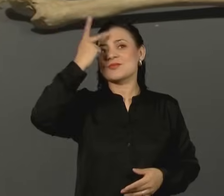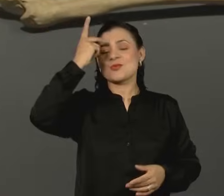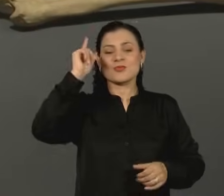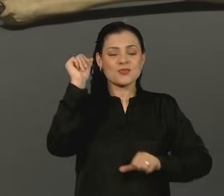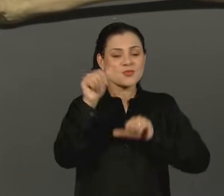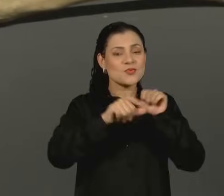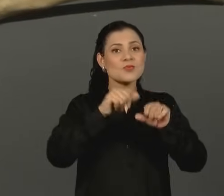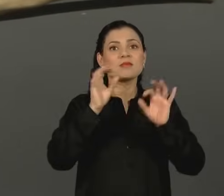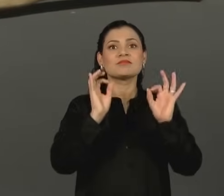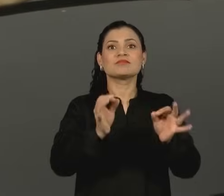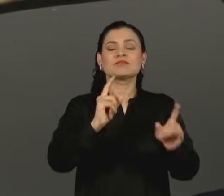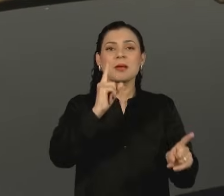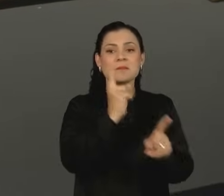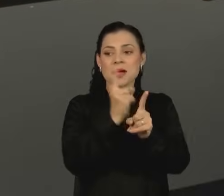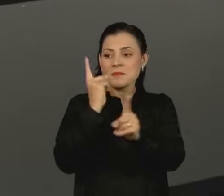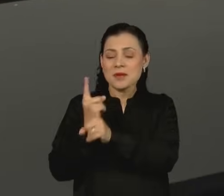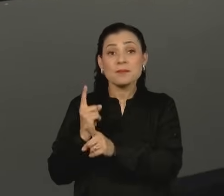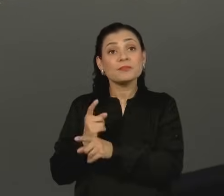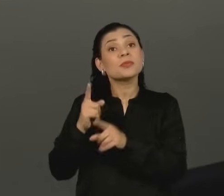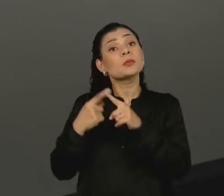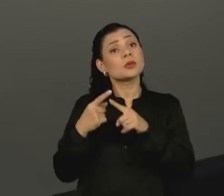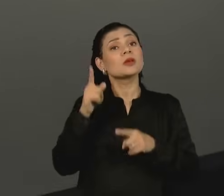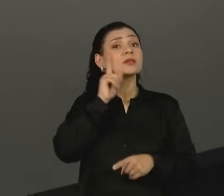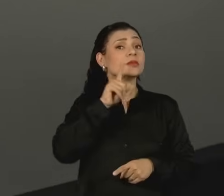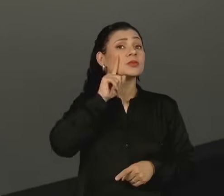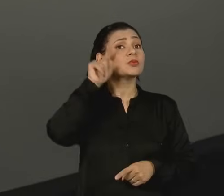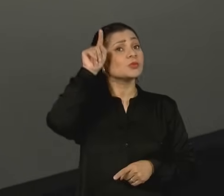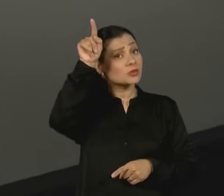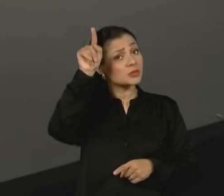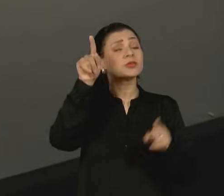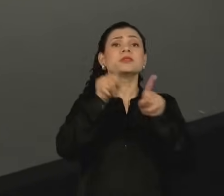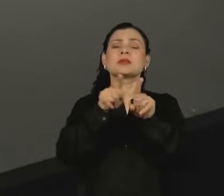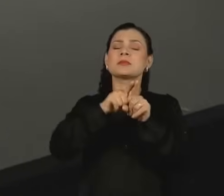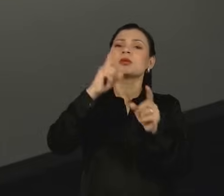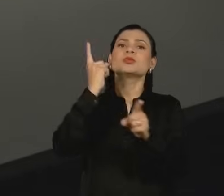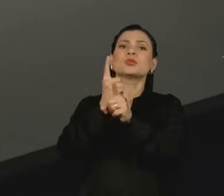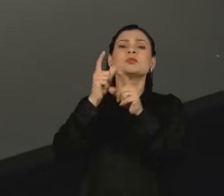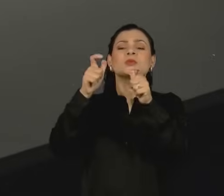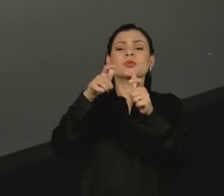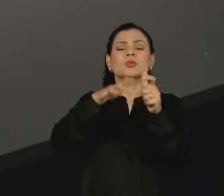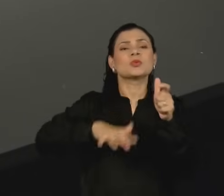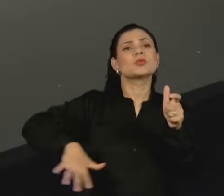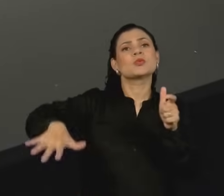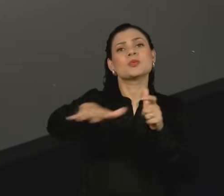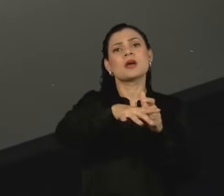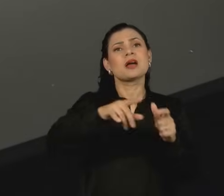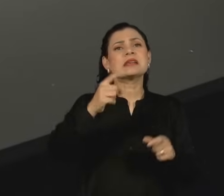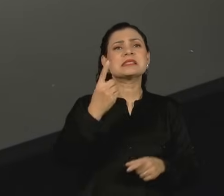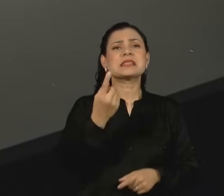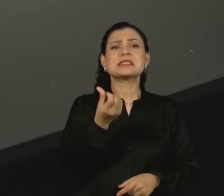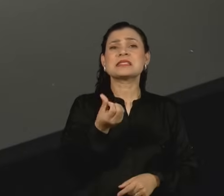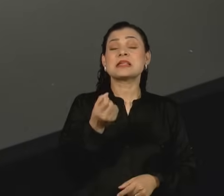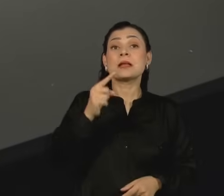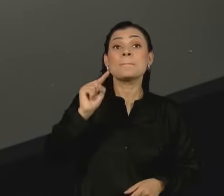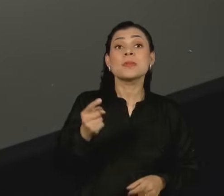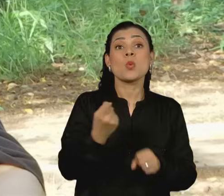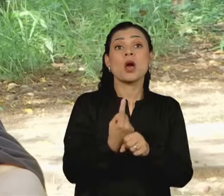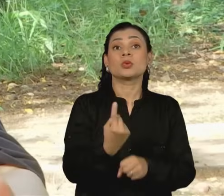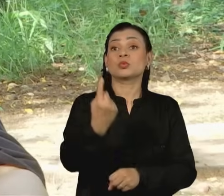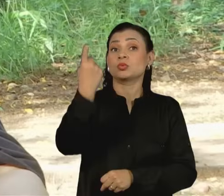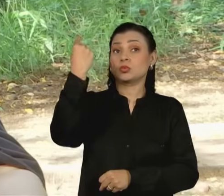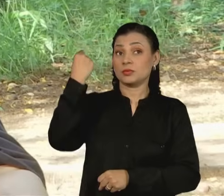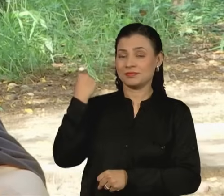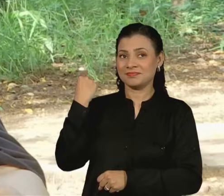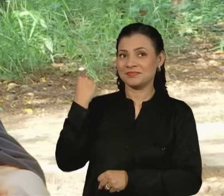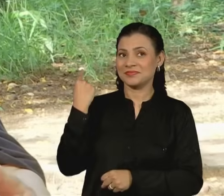ano passado, até nos Estados Unidos, eles descobriram um sítio, isso é datado, acho que 160 mil anos. Quer